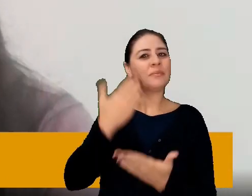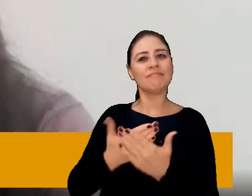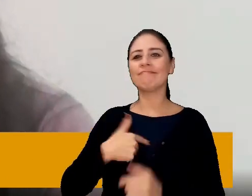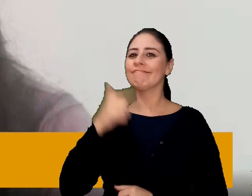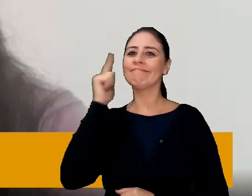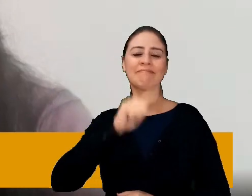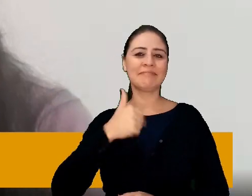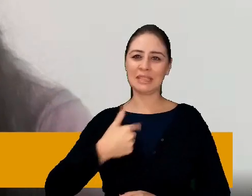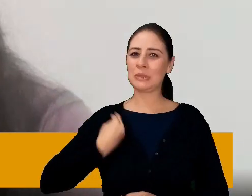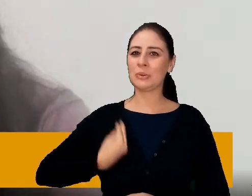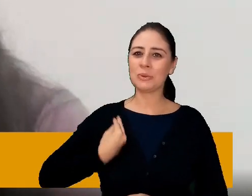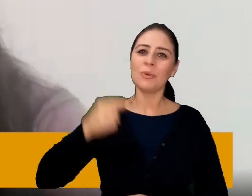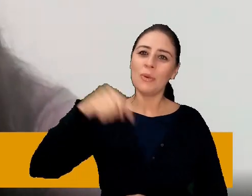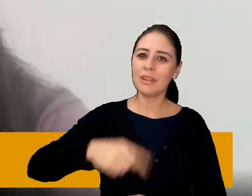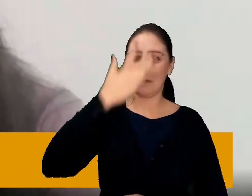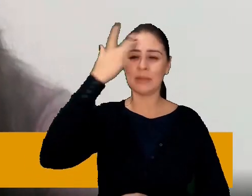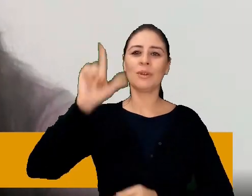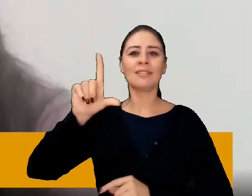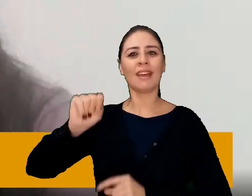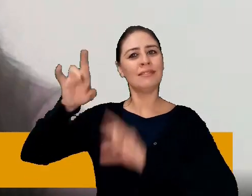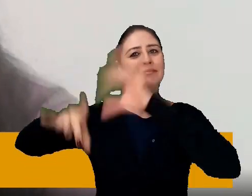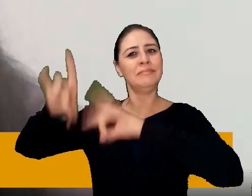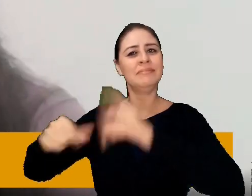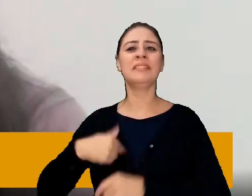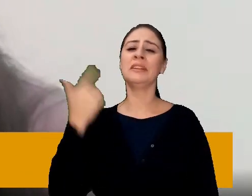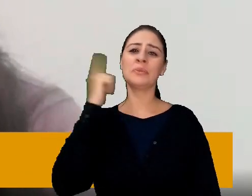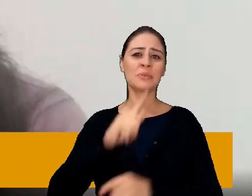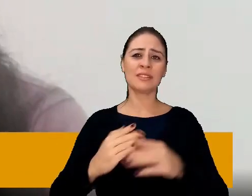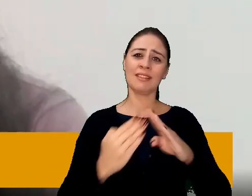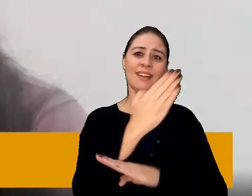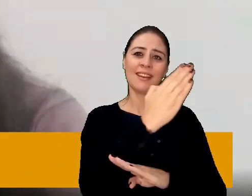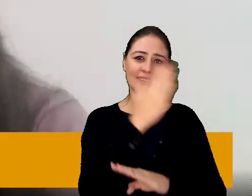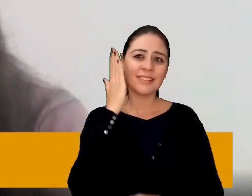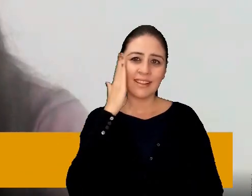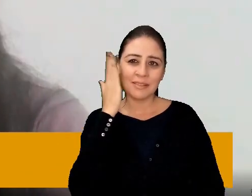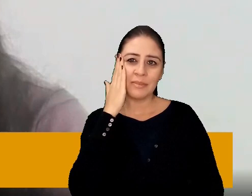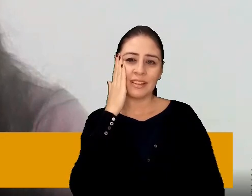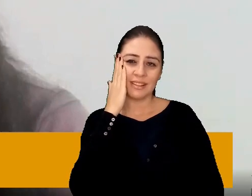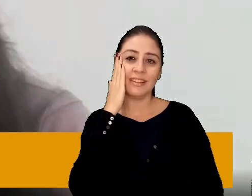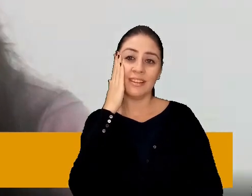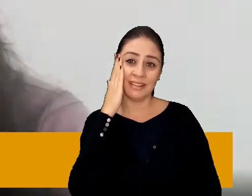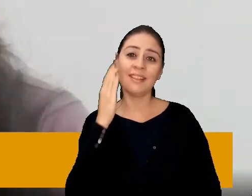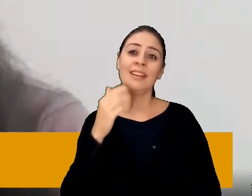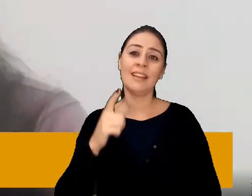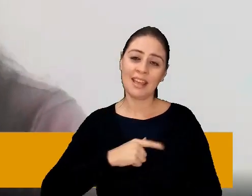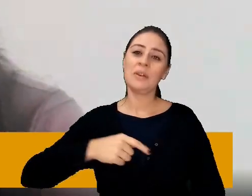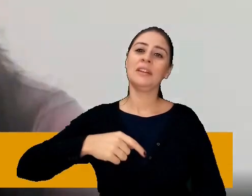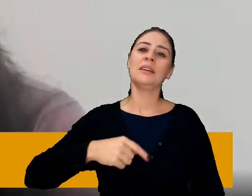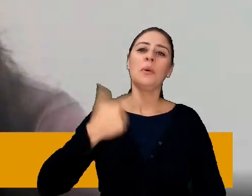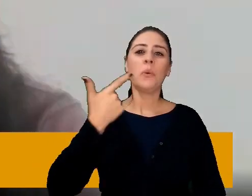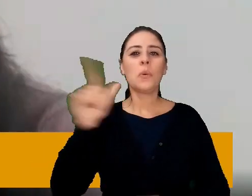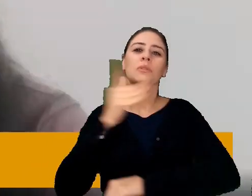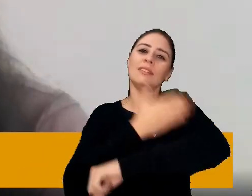que eu tô aqui. 10 pessoas desistiram e eu consegui entrar, sabe? Aí eu falei assim, vai ser uma outra etapa da